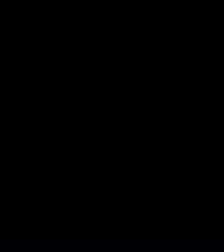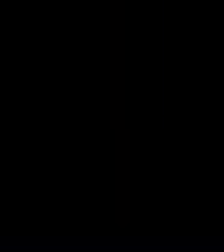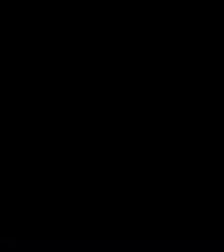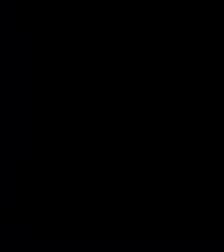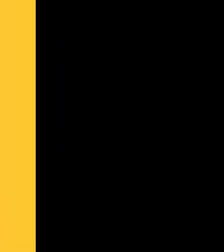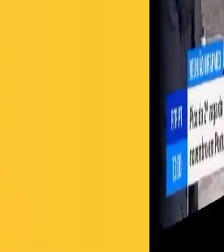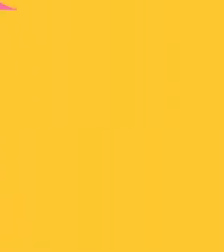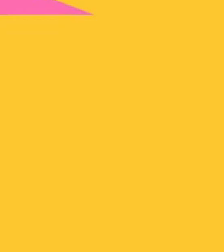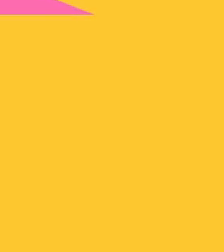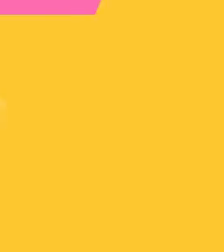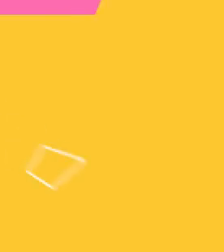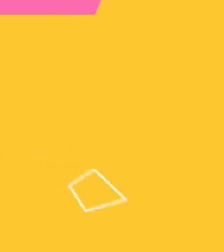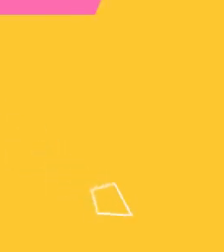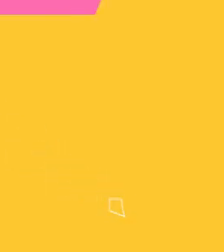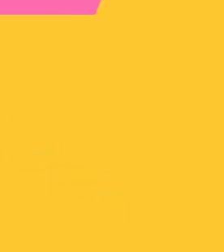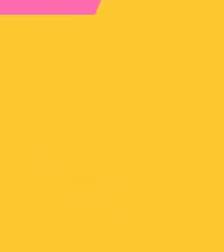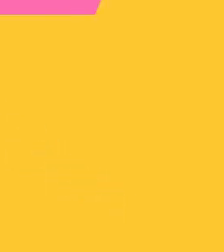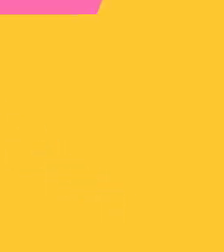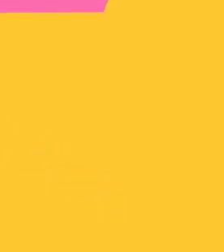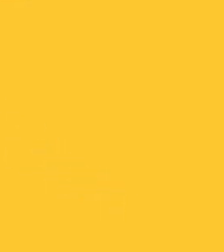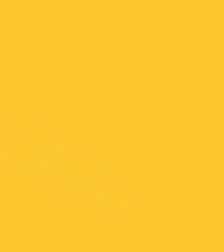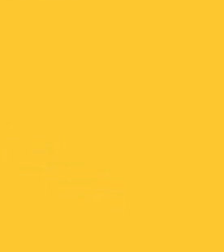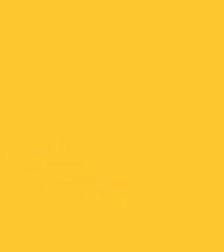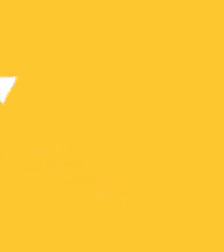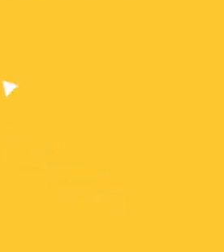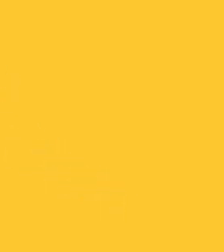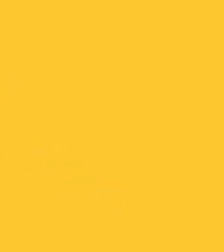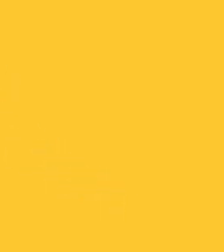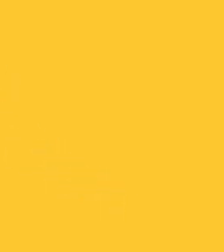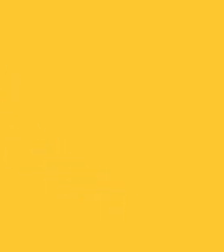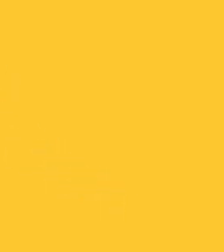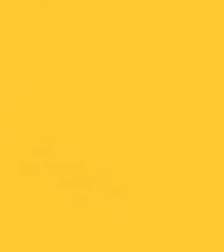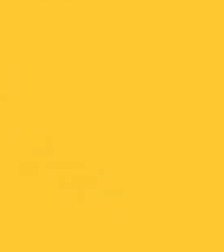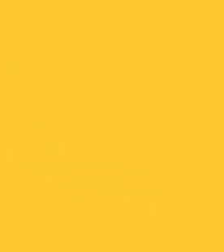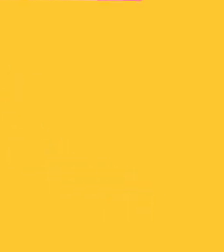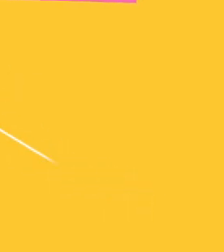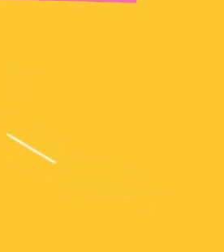E aí E aí